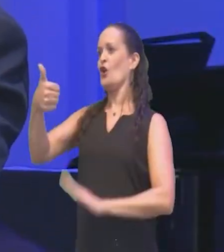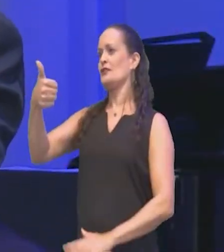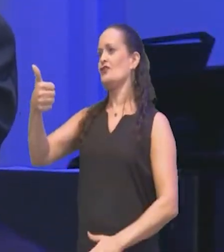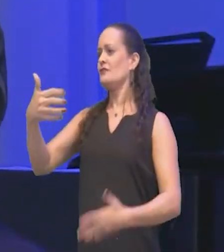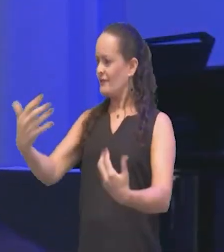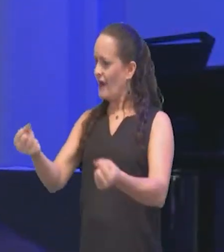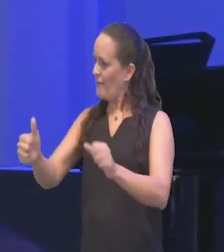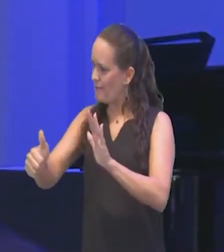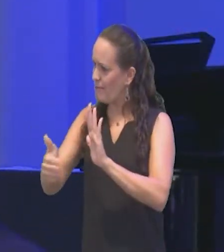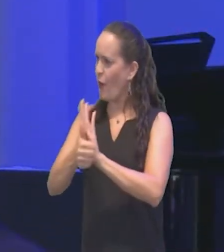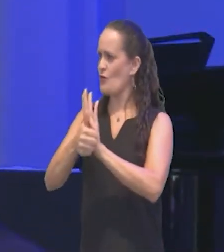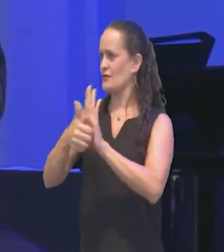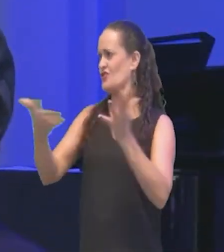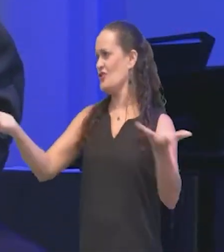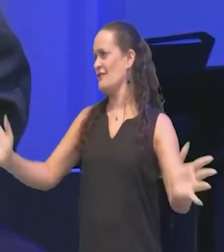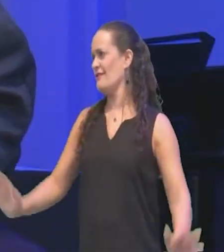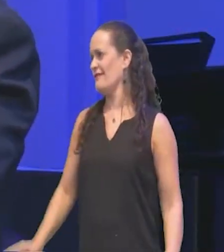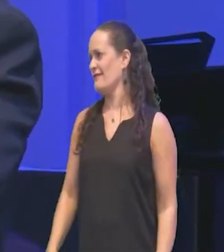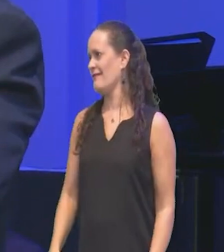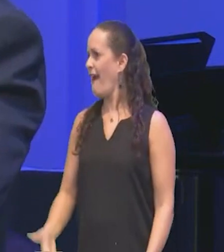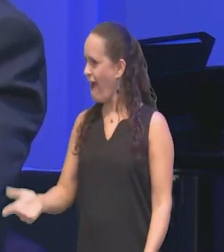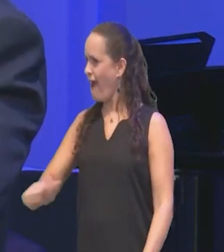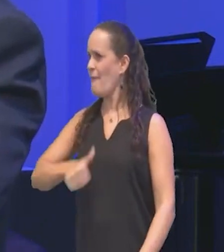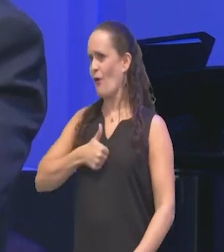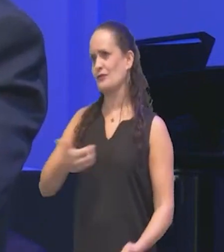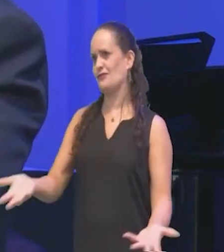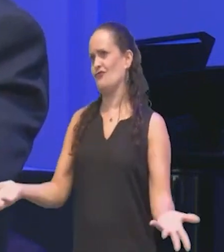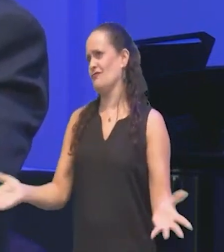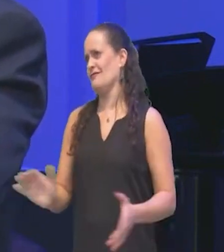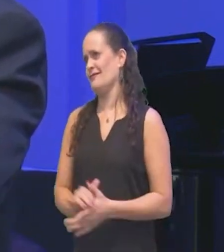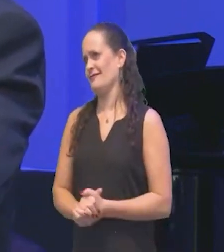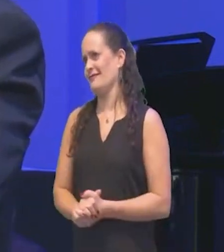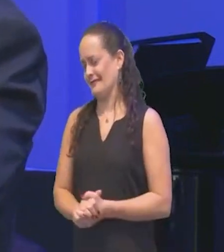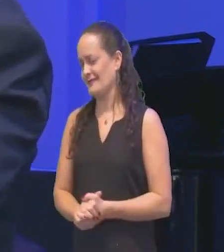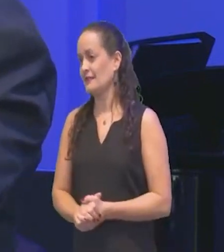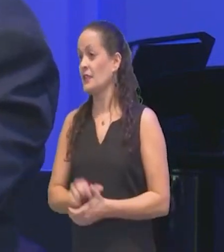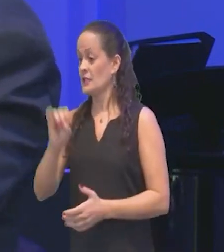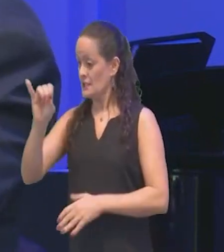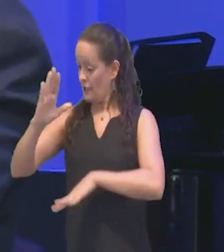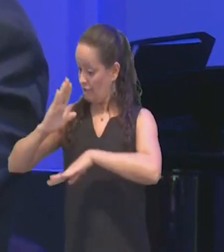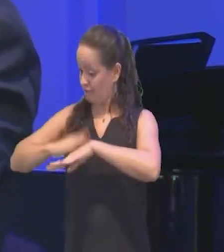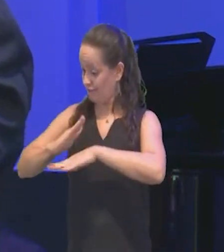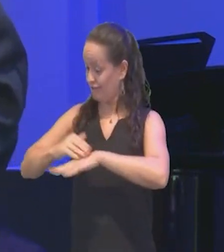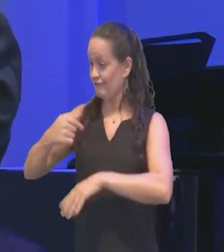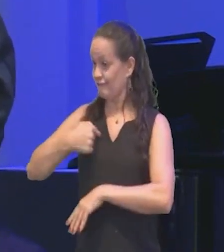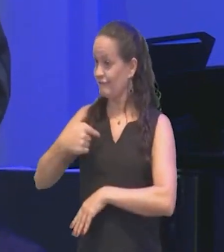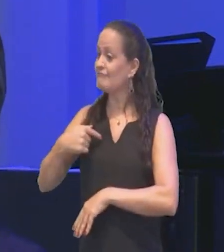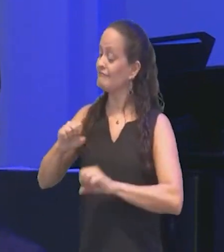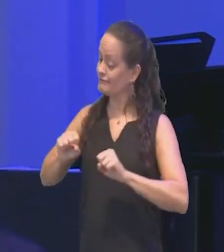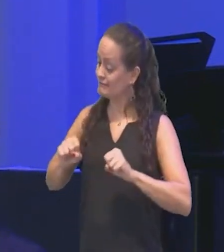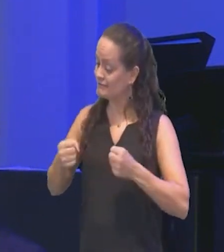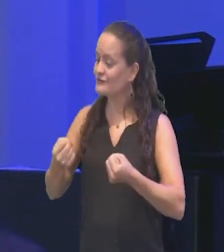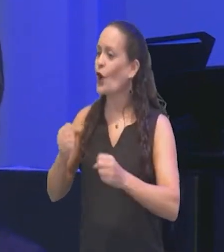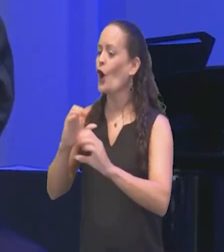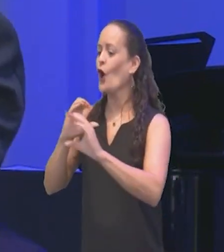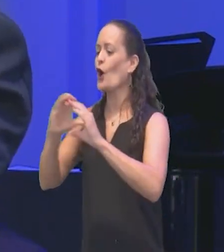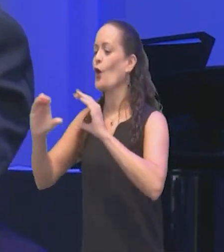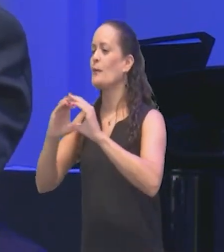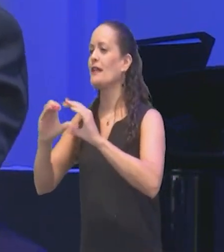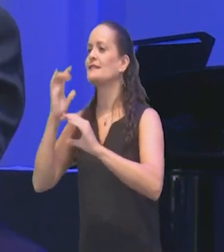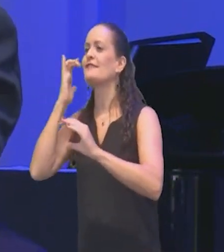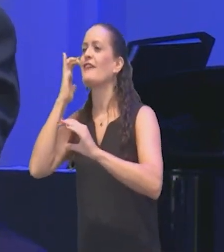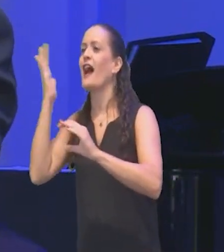precisamos, na nossa casa, sermos mais otimistas. 11, se depender de mim, serei uma pessoa de comunicação mais